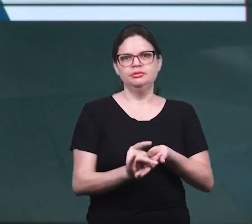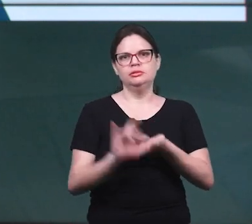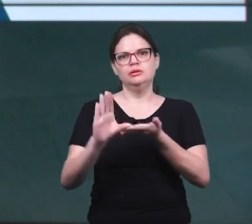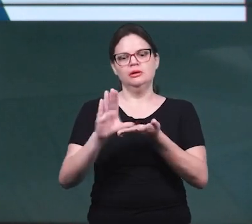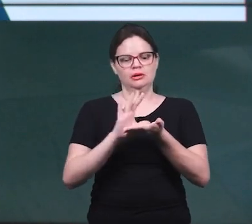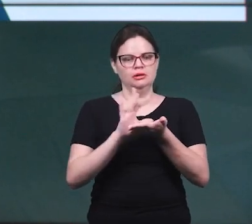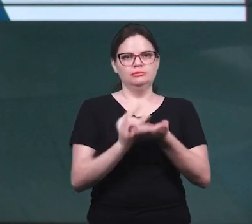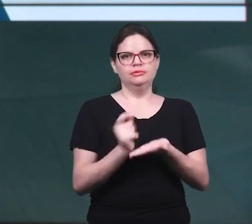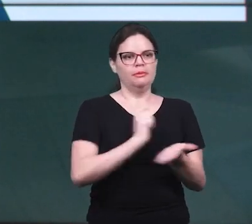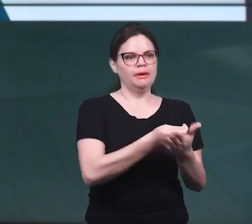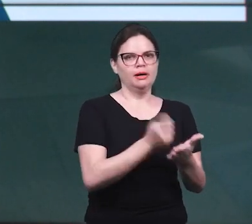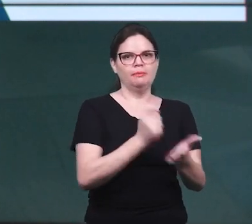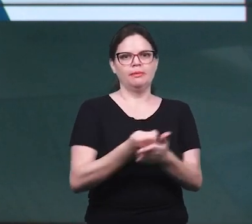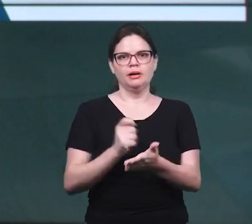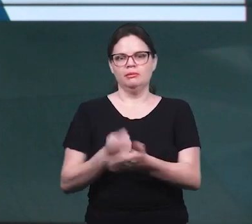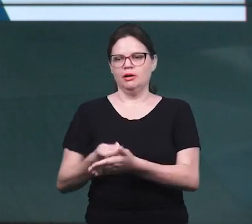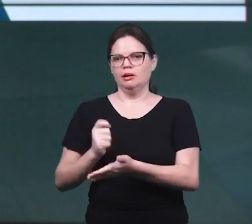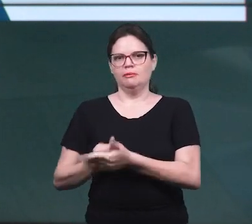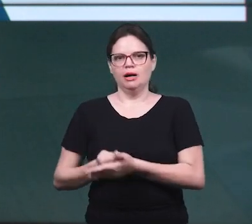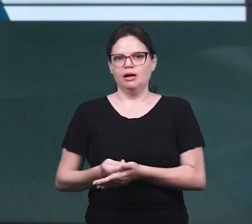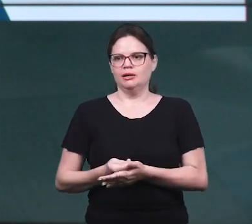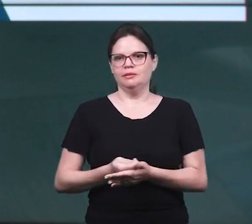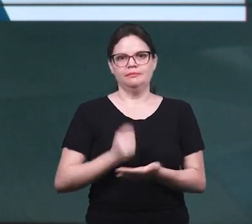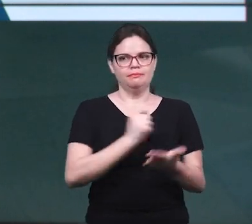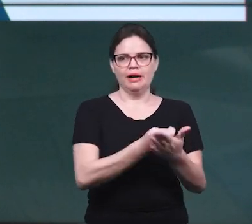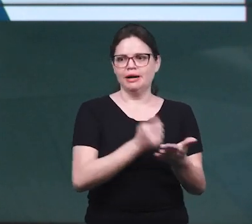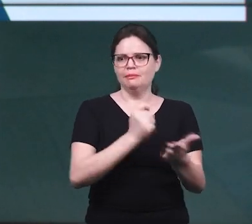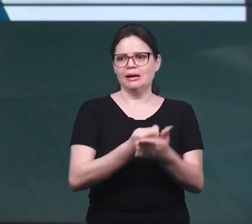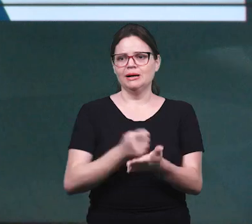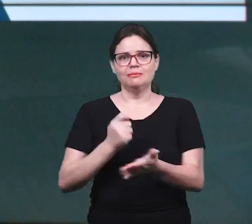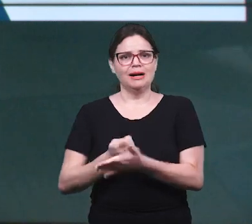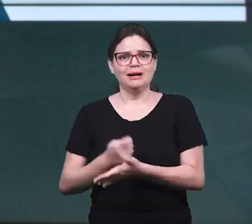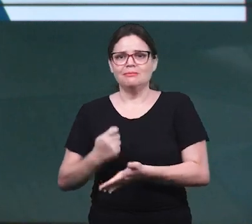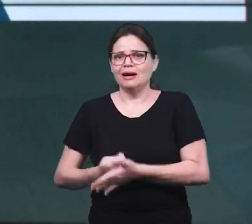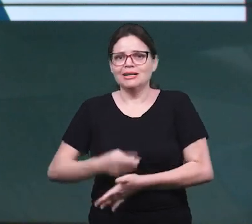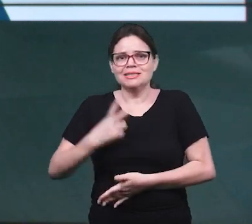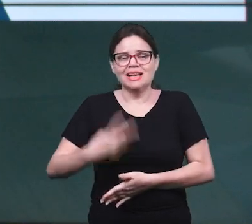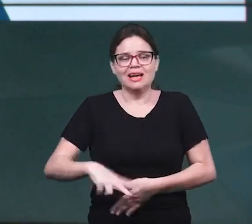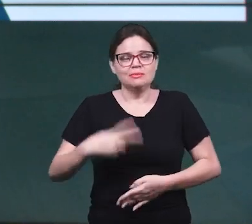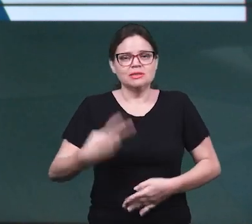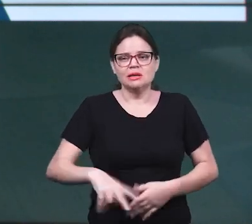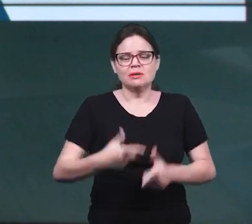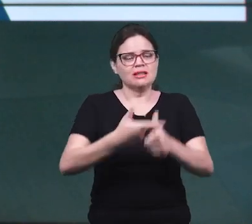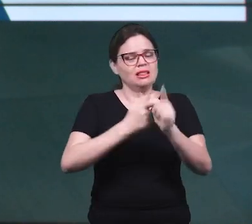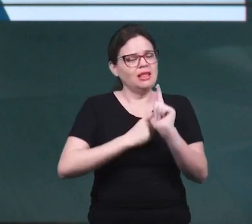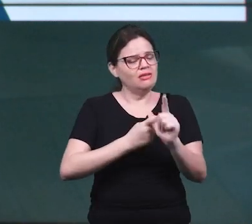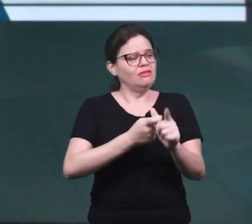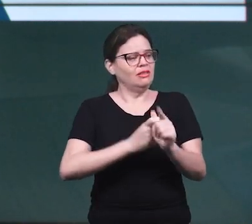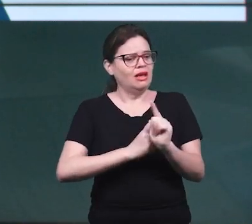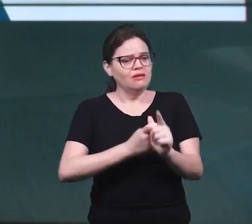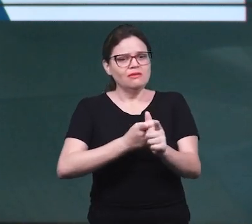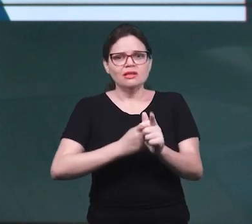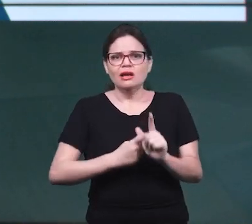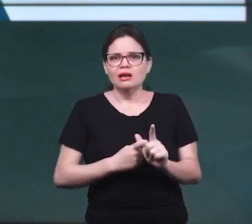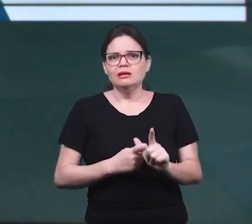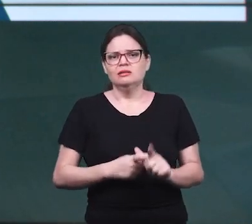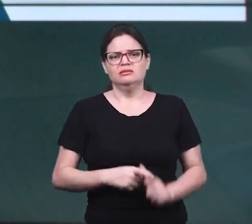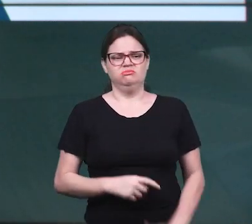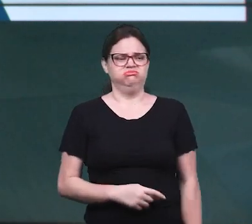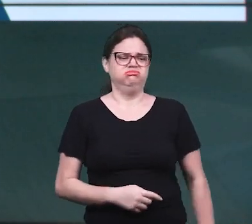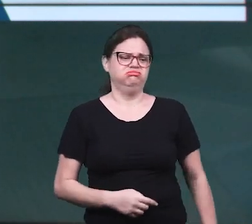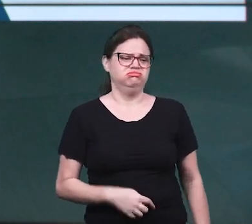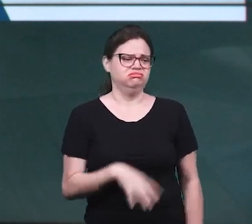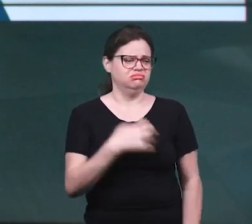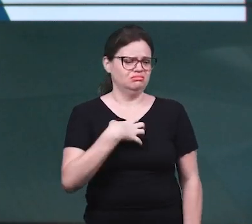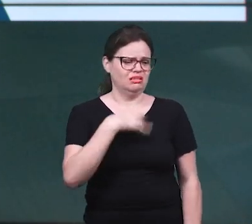paga, mais um. E paga mais do que ganha, você fica sempre devendo. Isso traz